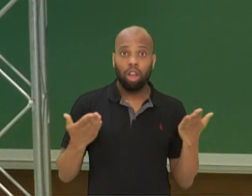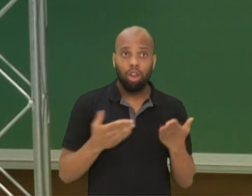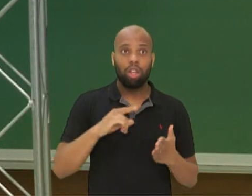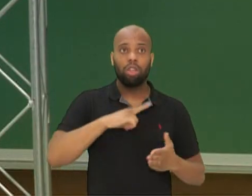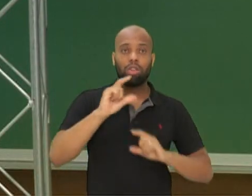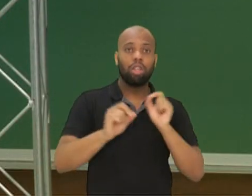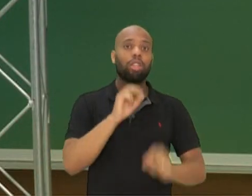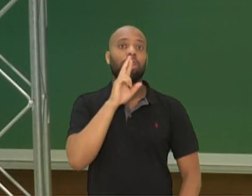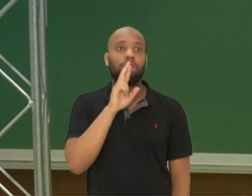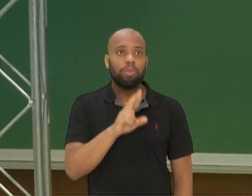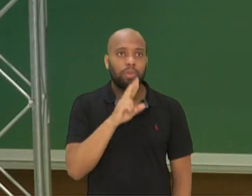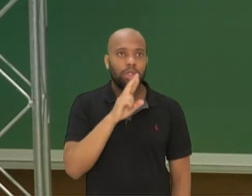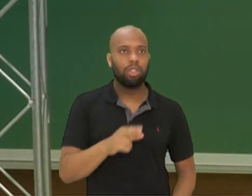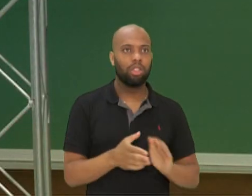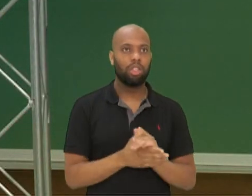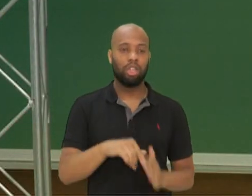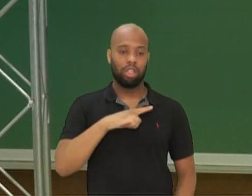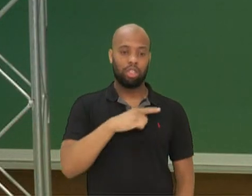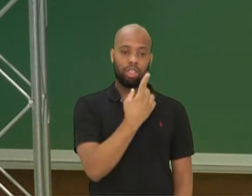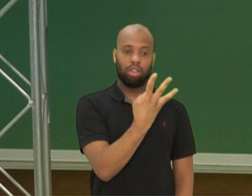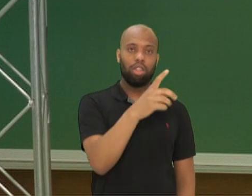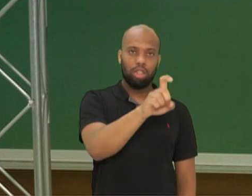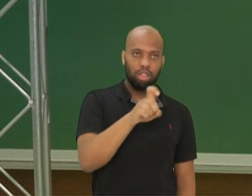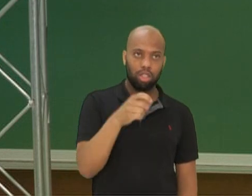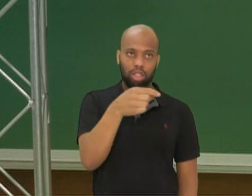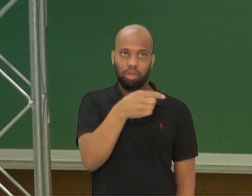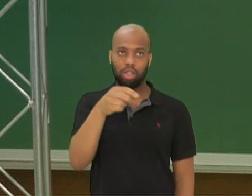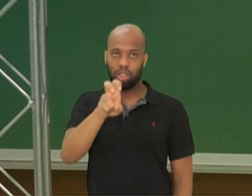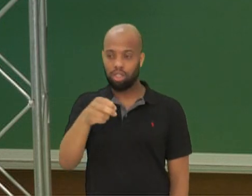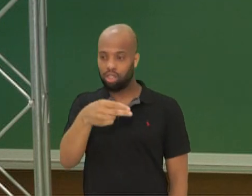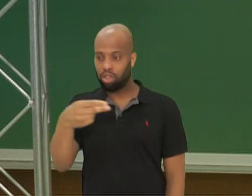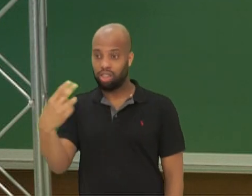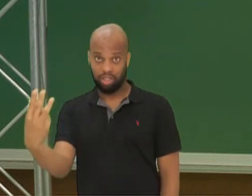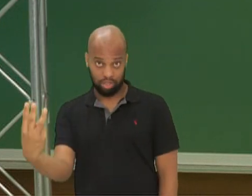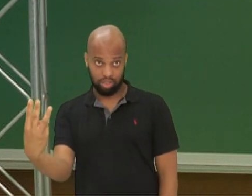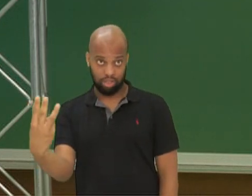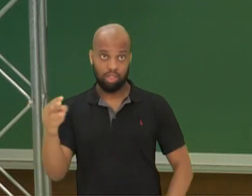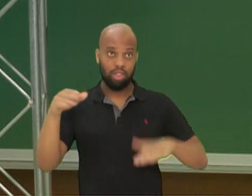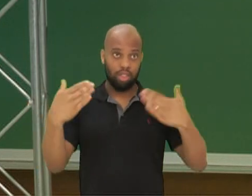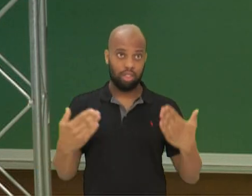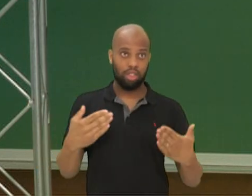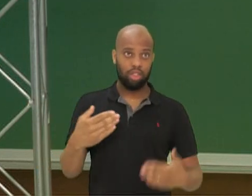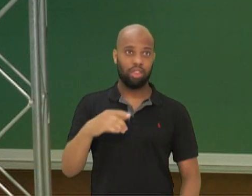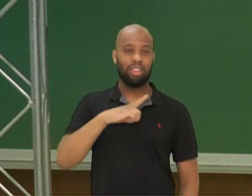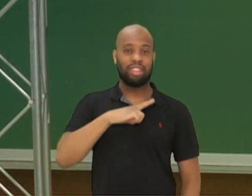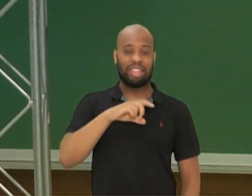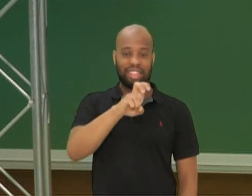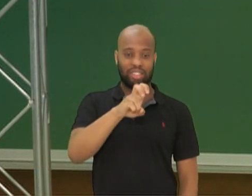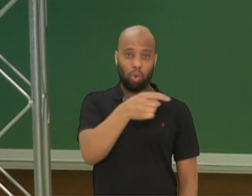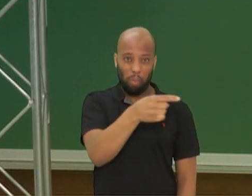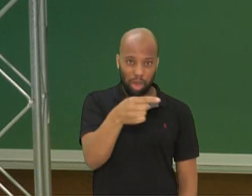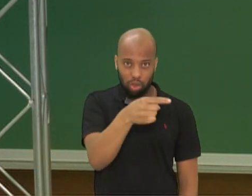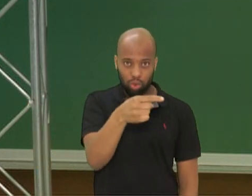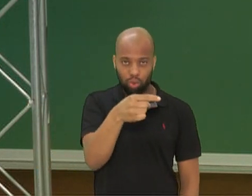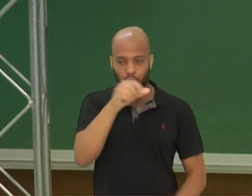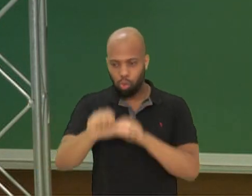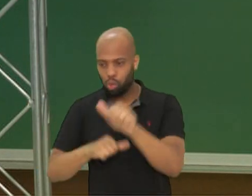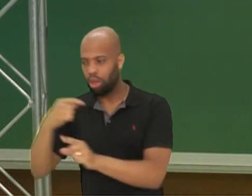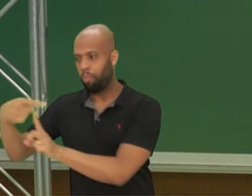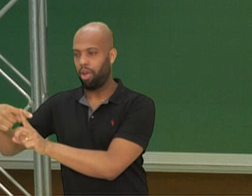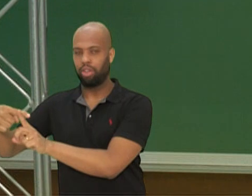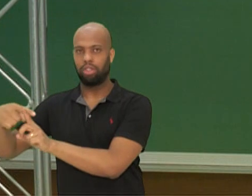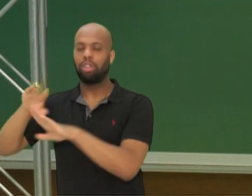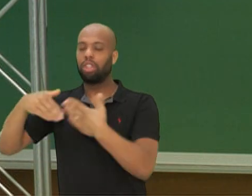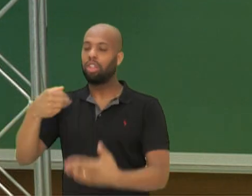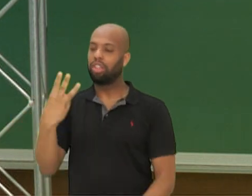nossa solução. Olha só, 4x menos 5 igual a 3. 5 está subtraindo, passa somando.